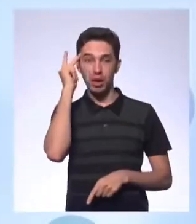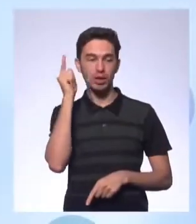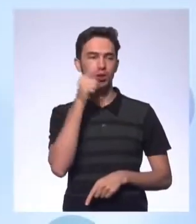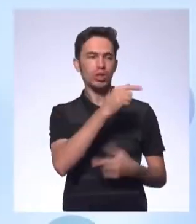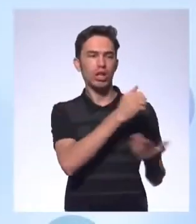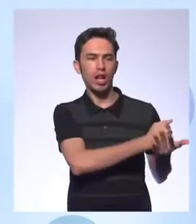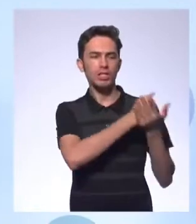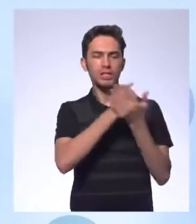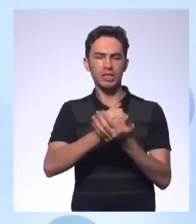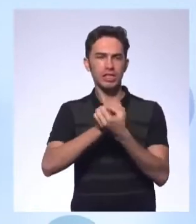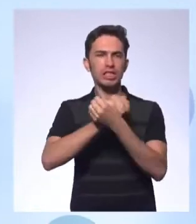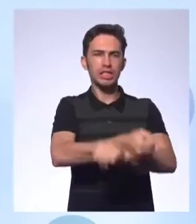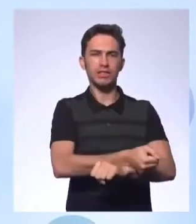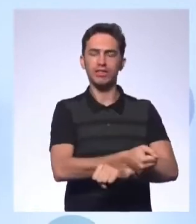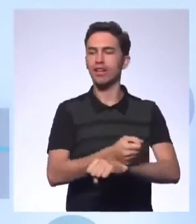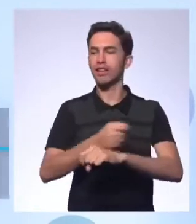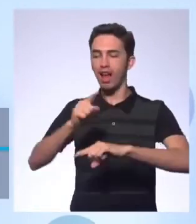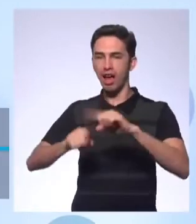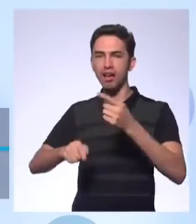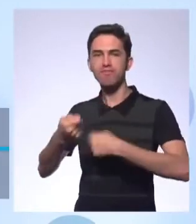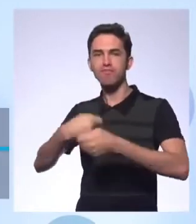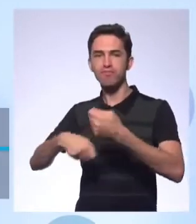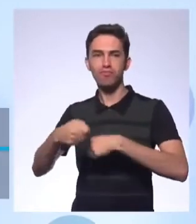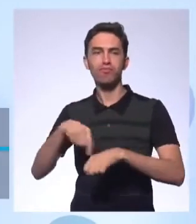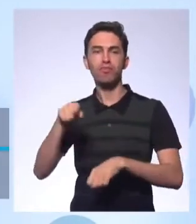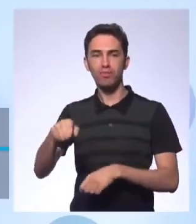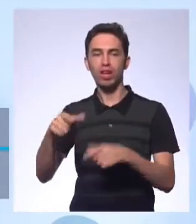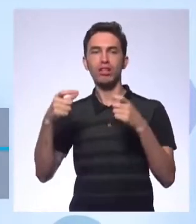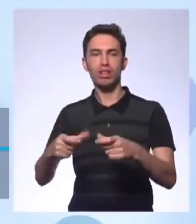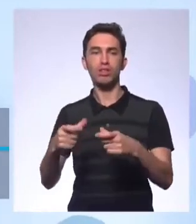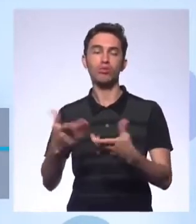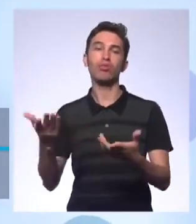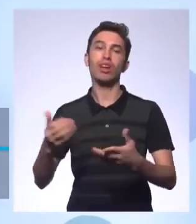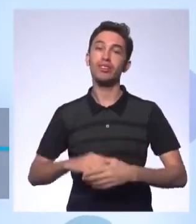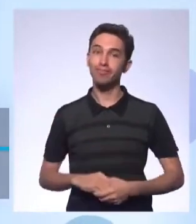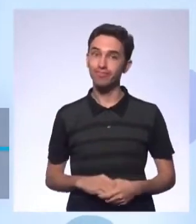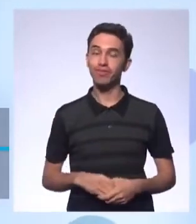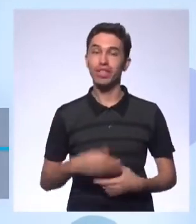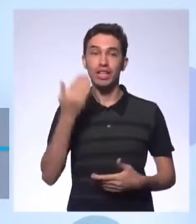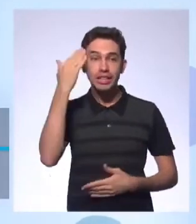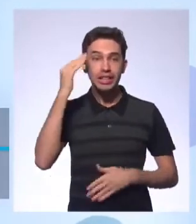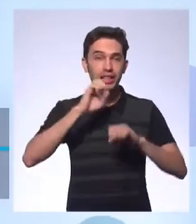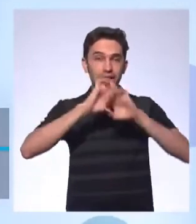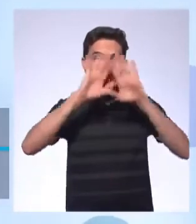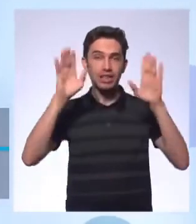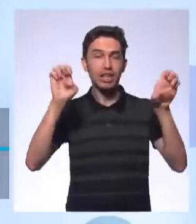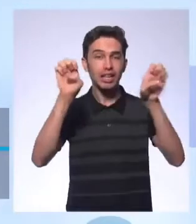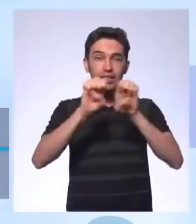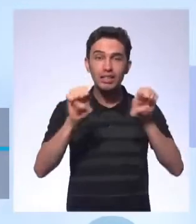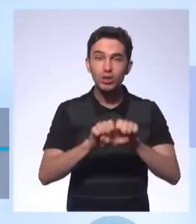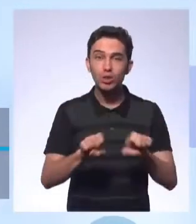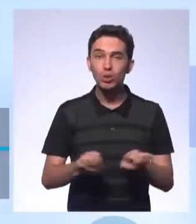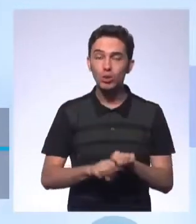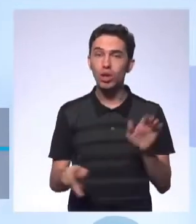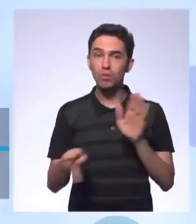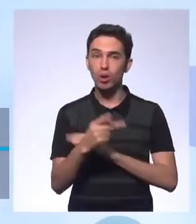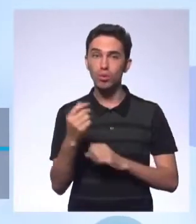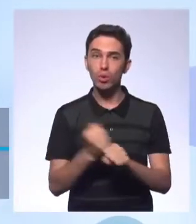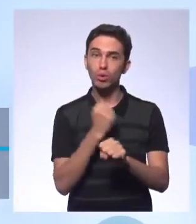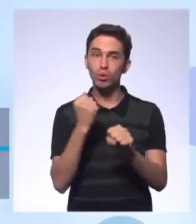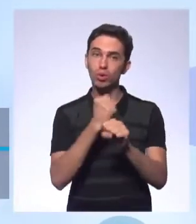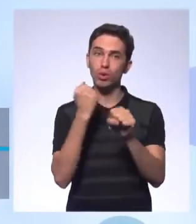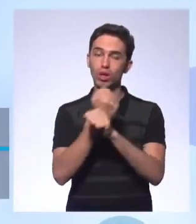ok? Então, muito importante essas estruturas que eram construídas pelos